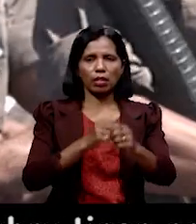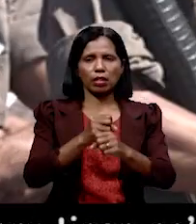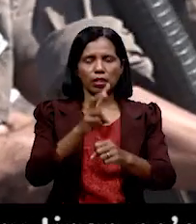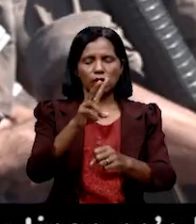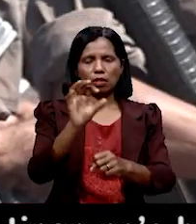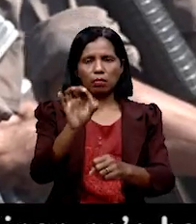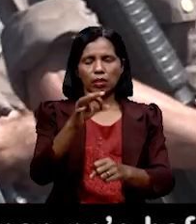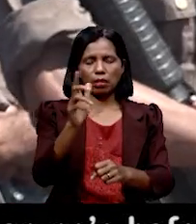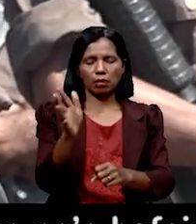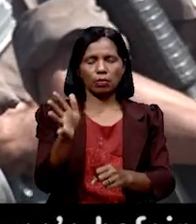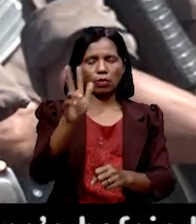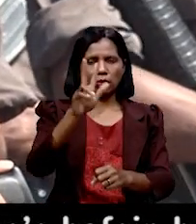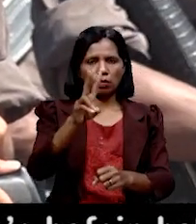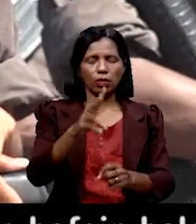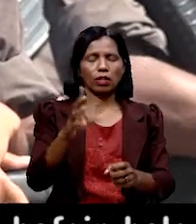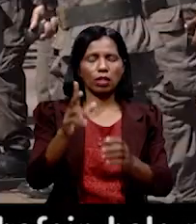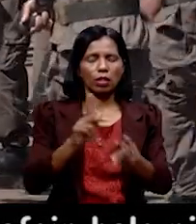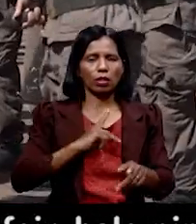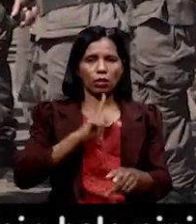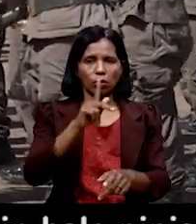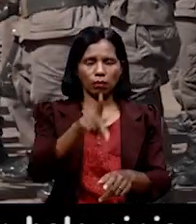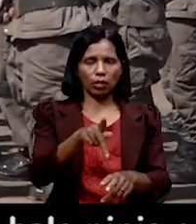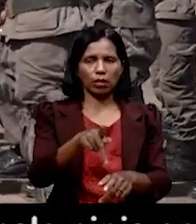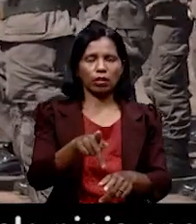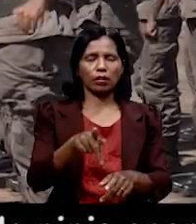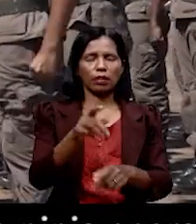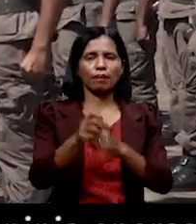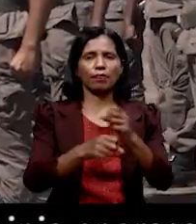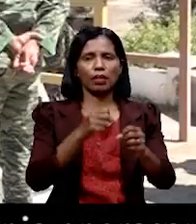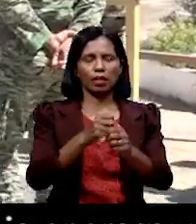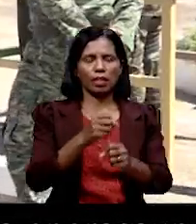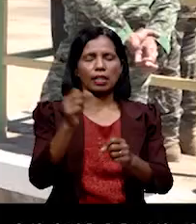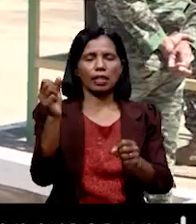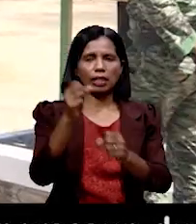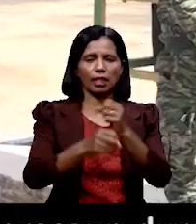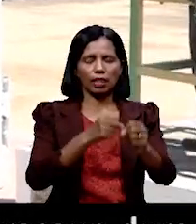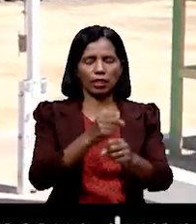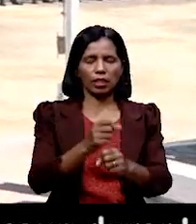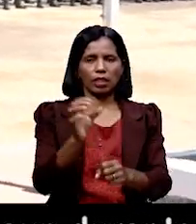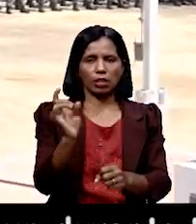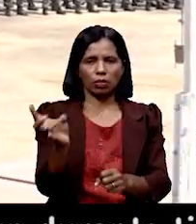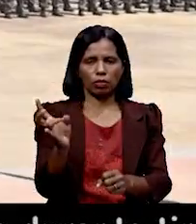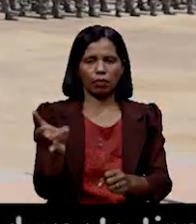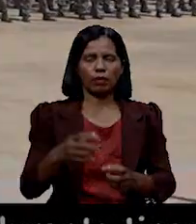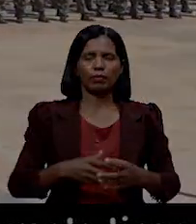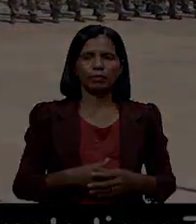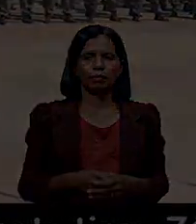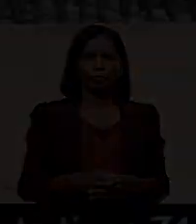rua, iya ili omar, no lorong nen Fevereru tinan oin, kompleta tinan hitunulu. Napoleon Xavier, Justinian Onano, GMN.